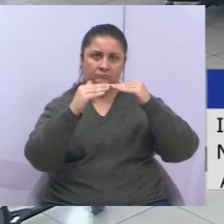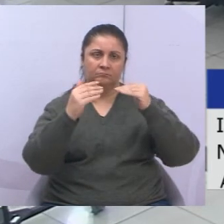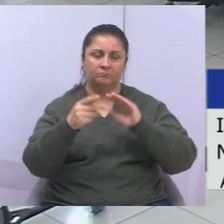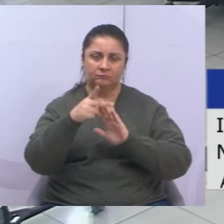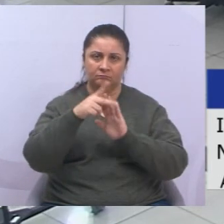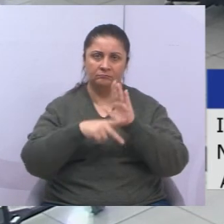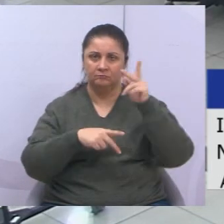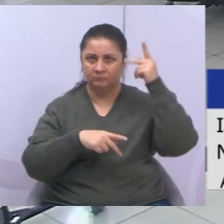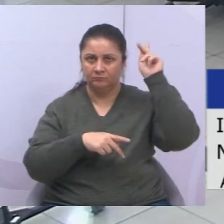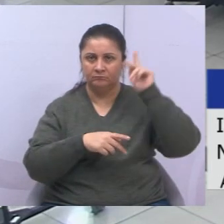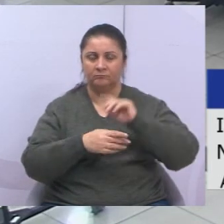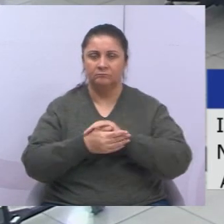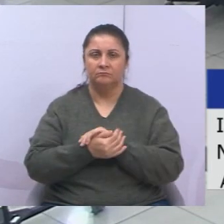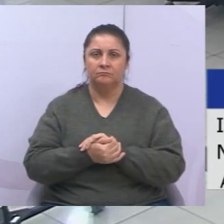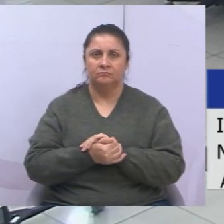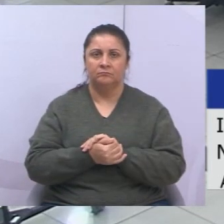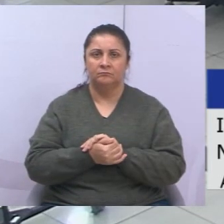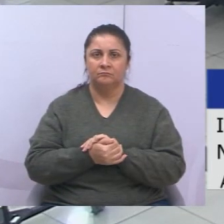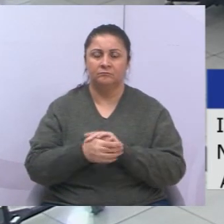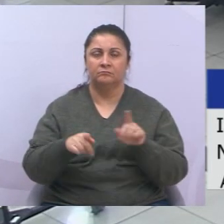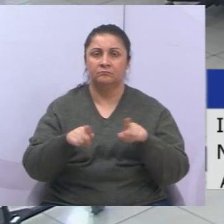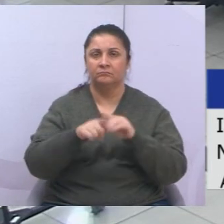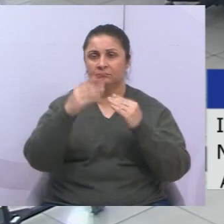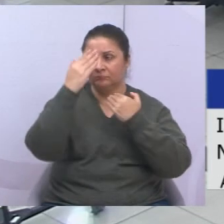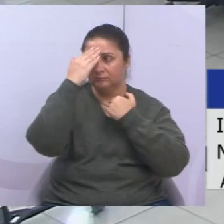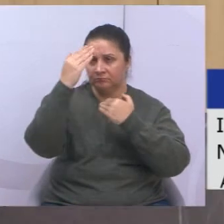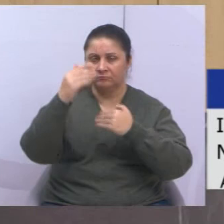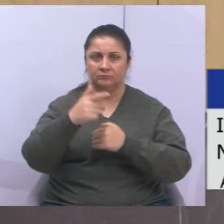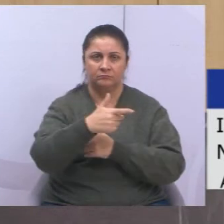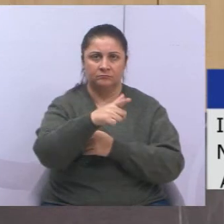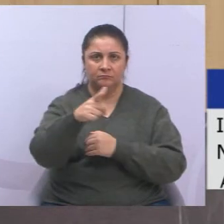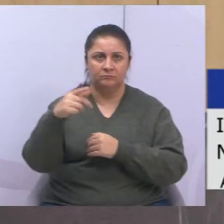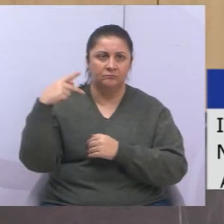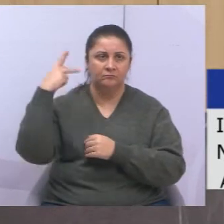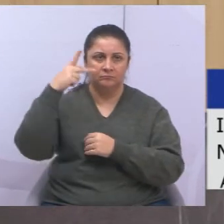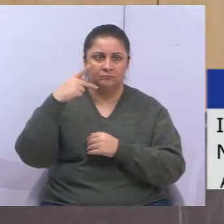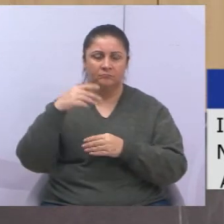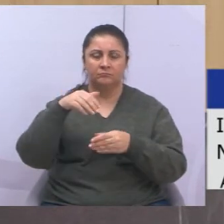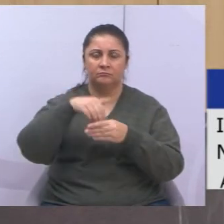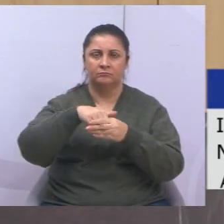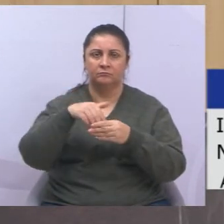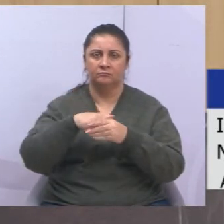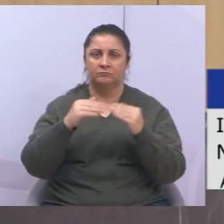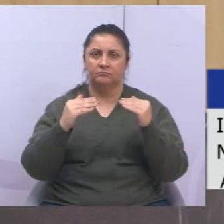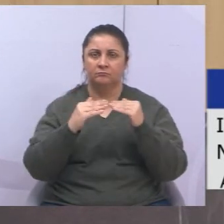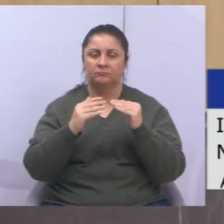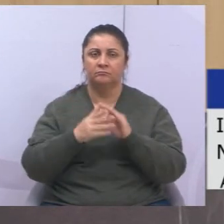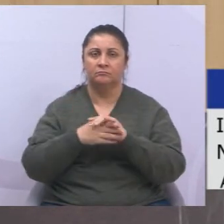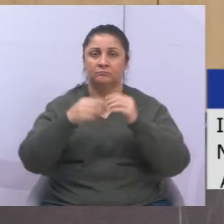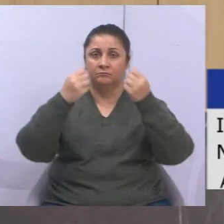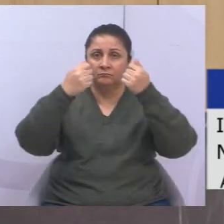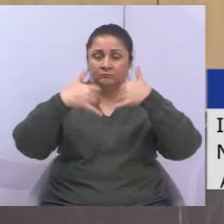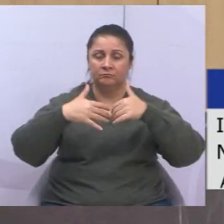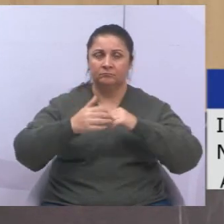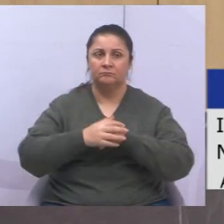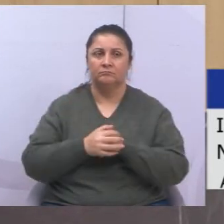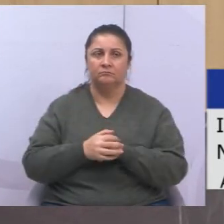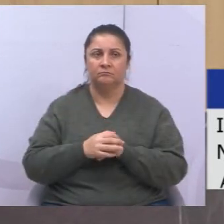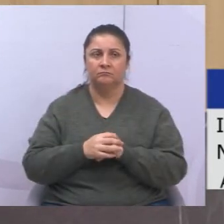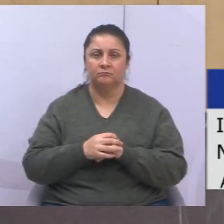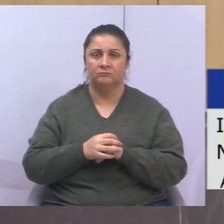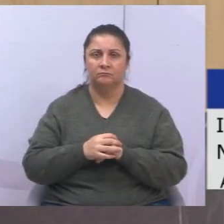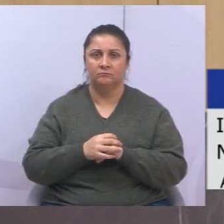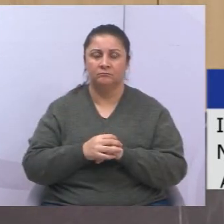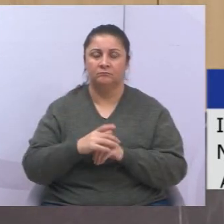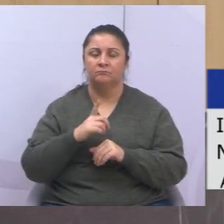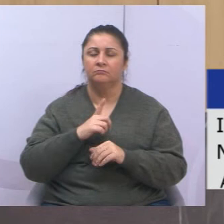projeto aqui de lei. E agradecer aos vereadores que têm votado esse projeto e dizer o seguinte,